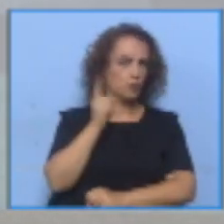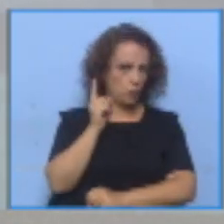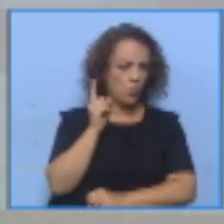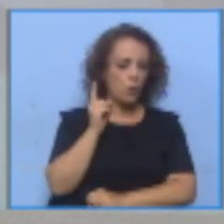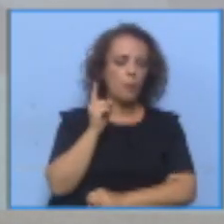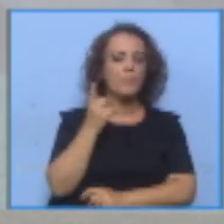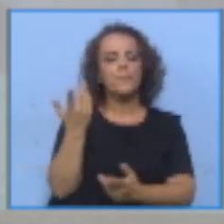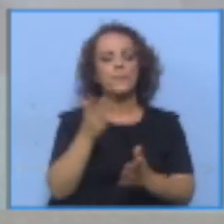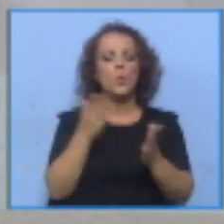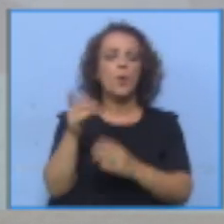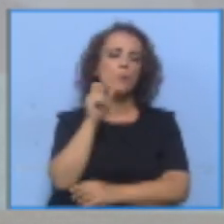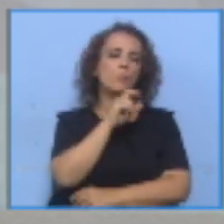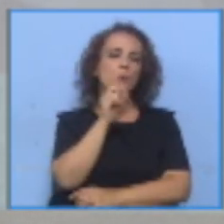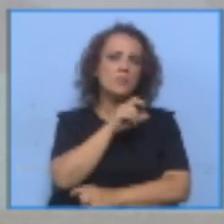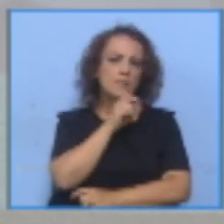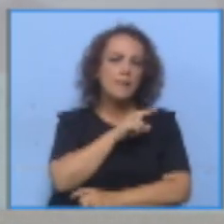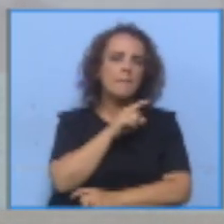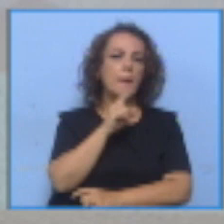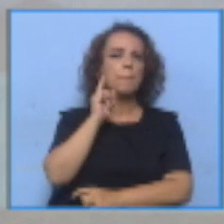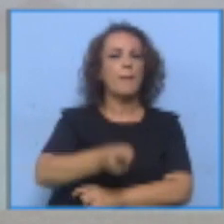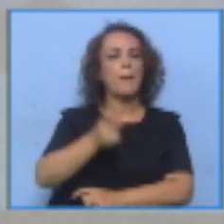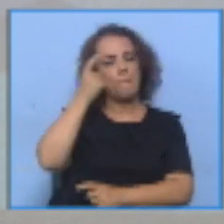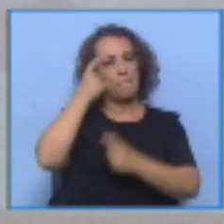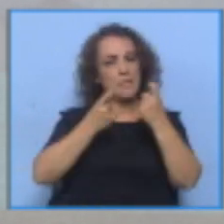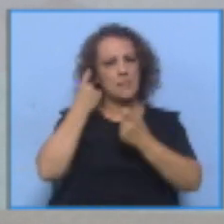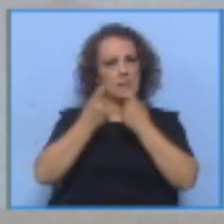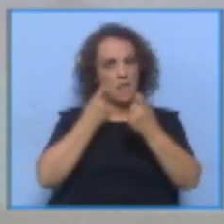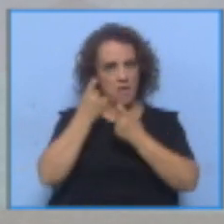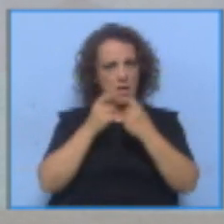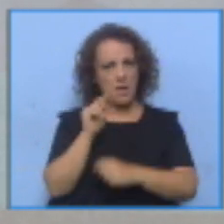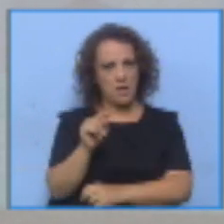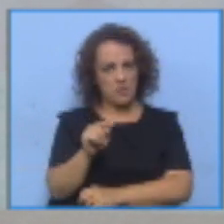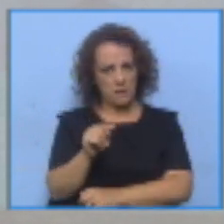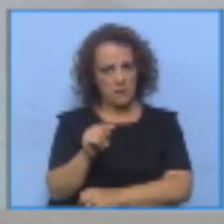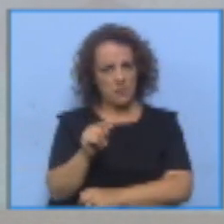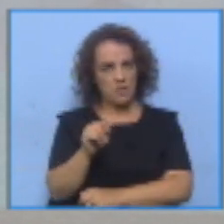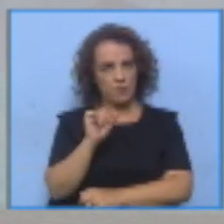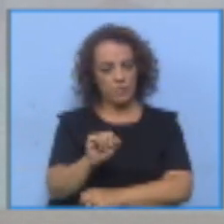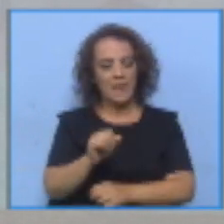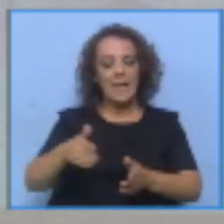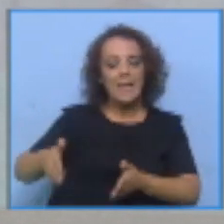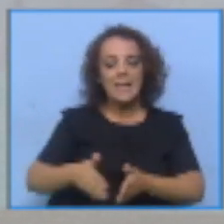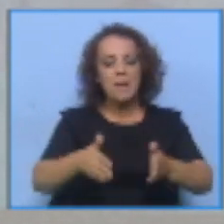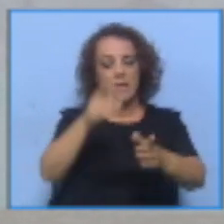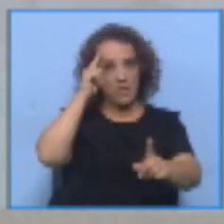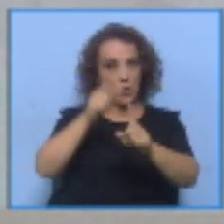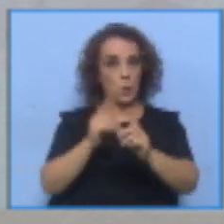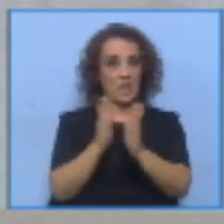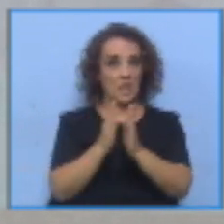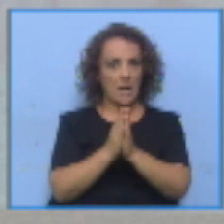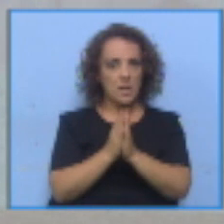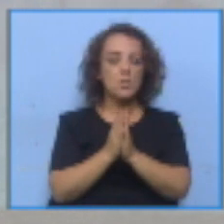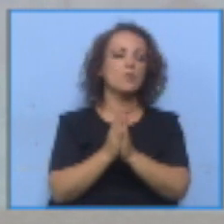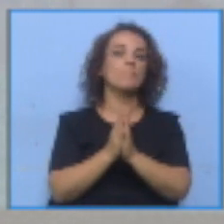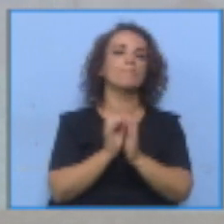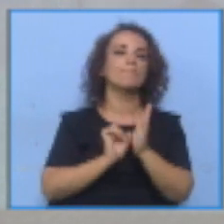que se tem que pensar, e é isso, os novos caminhos para a Igreja, tem a ver com os ministérios que